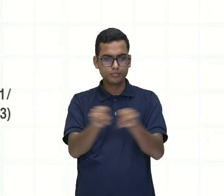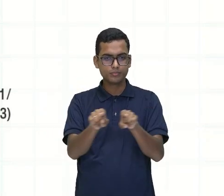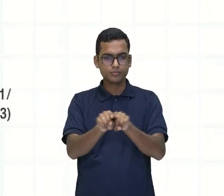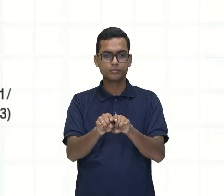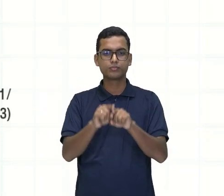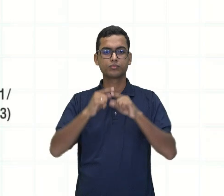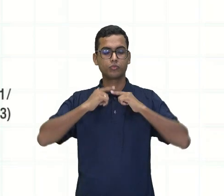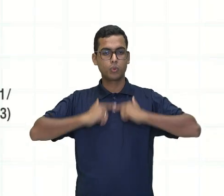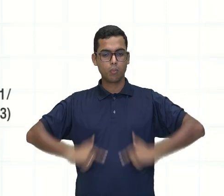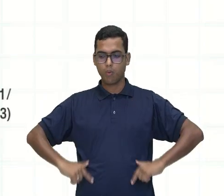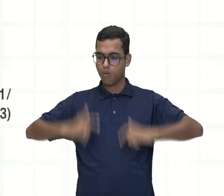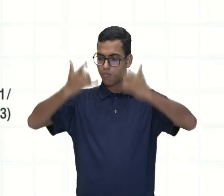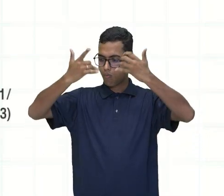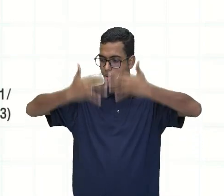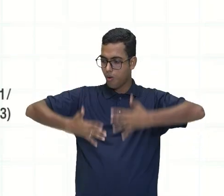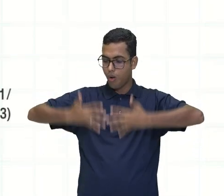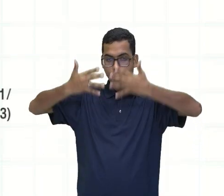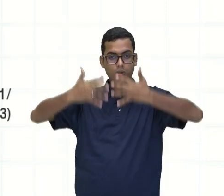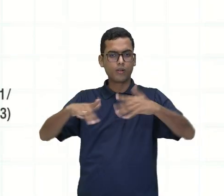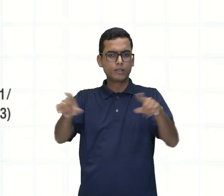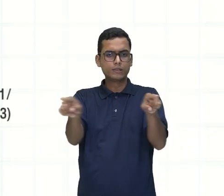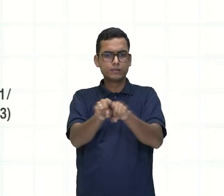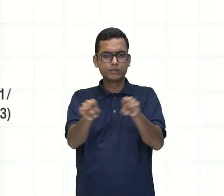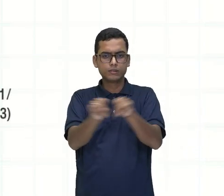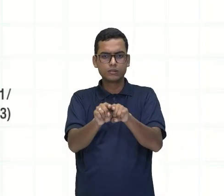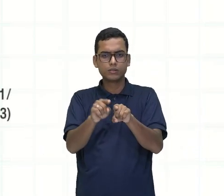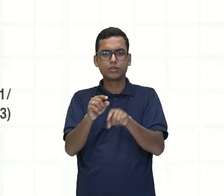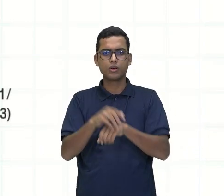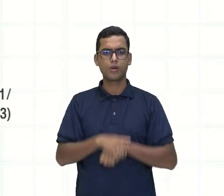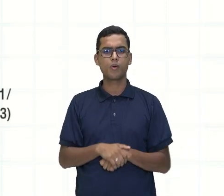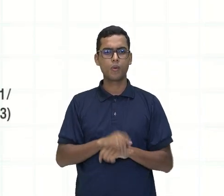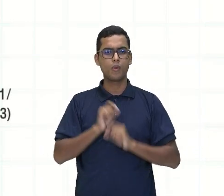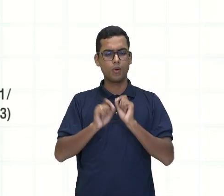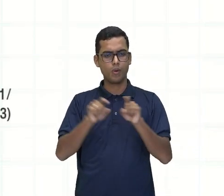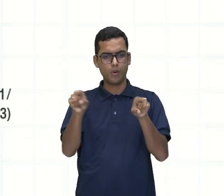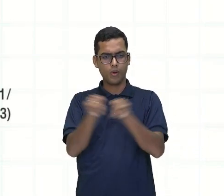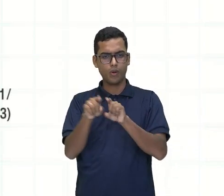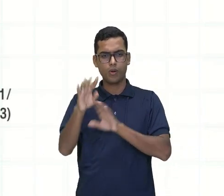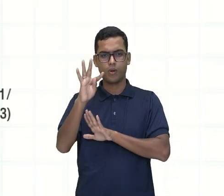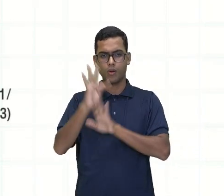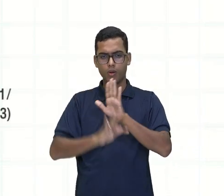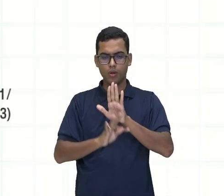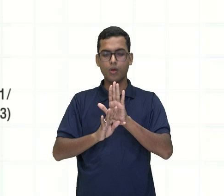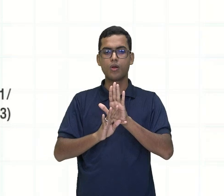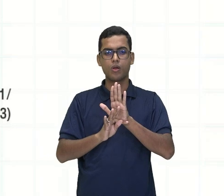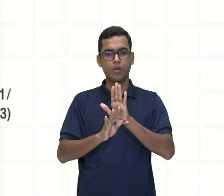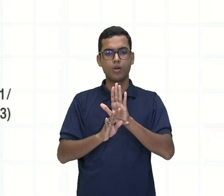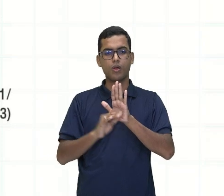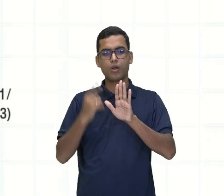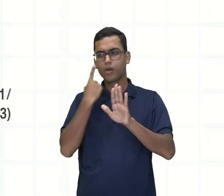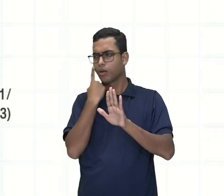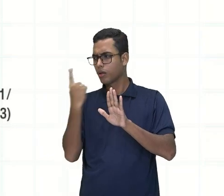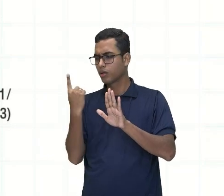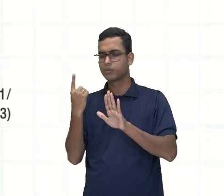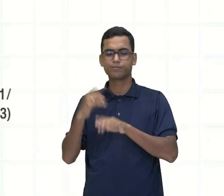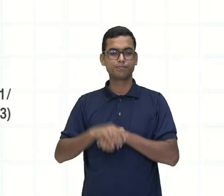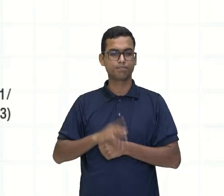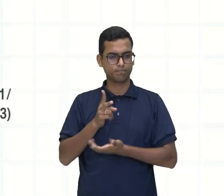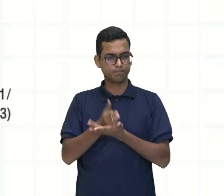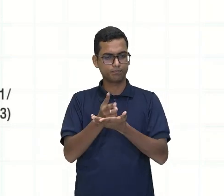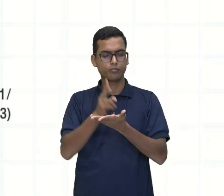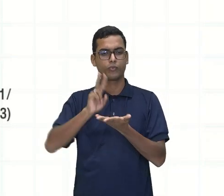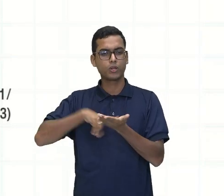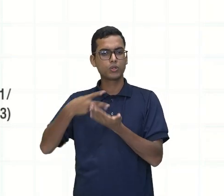answers to a test. Ele deu resposta, né, de um teste para eles. Como é que é esse eles? É o